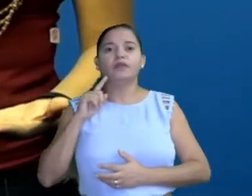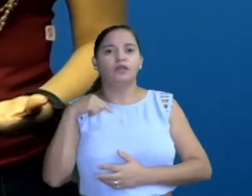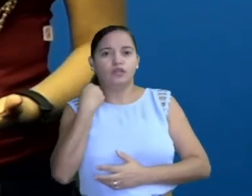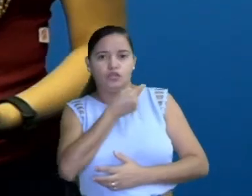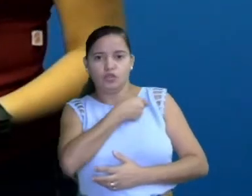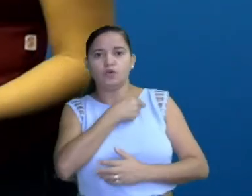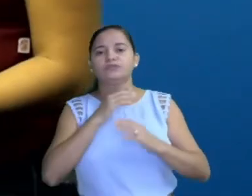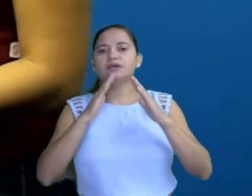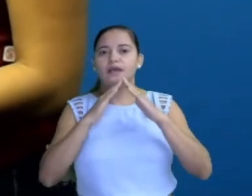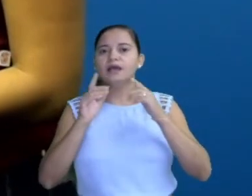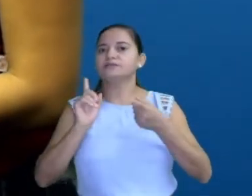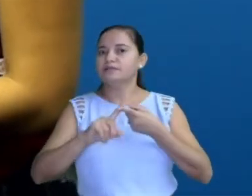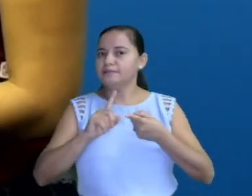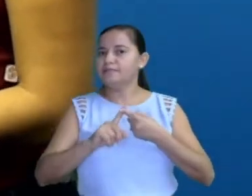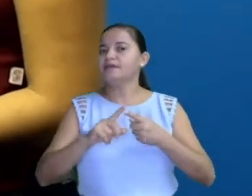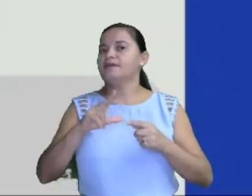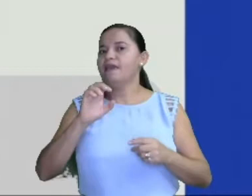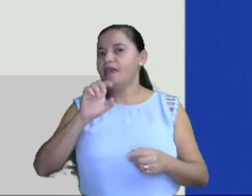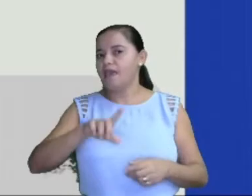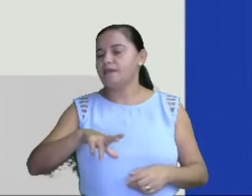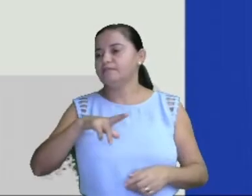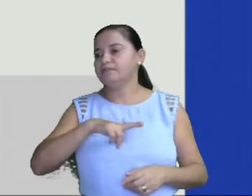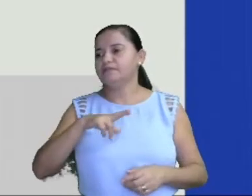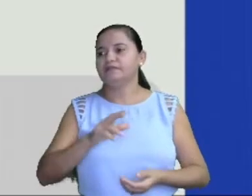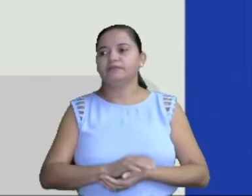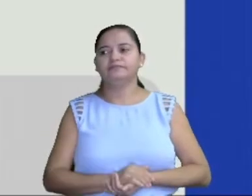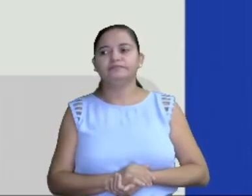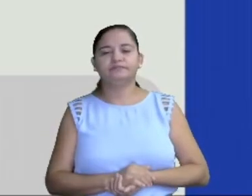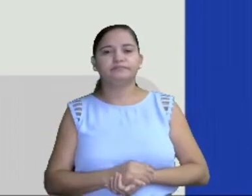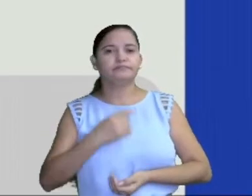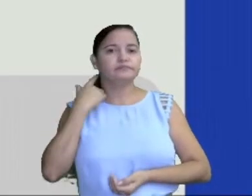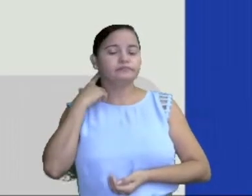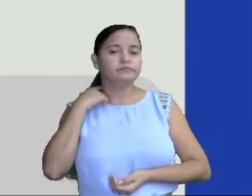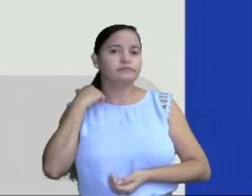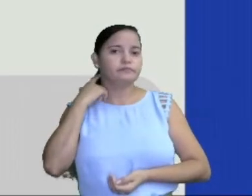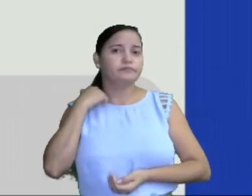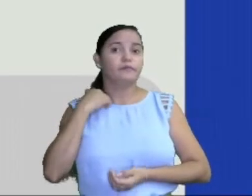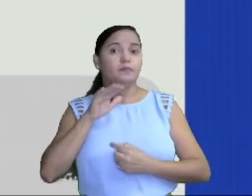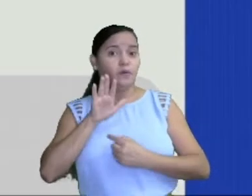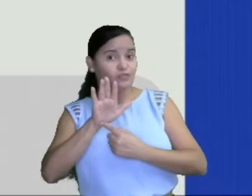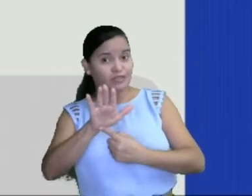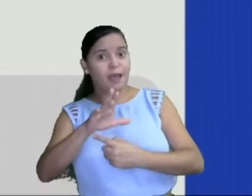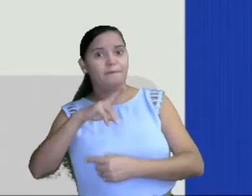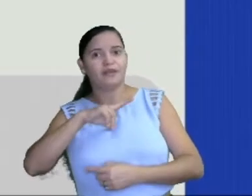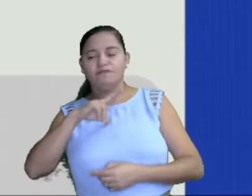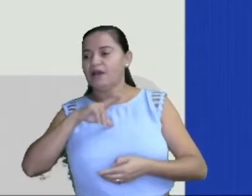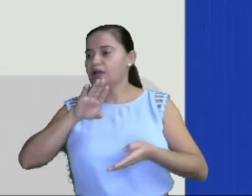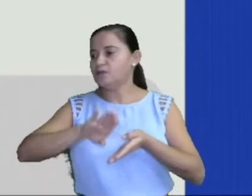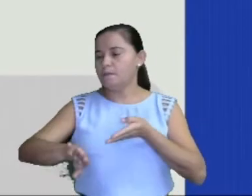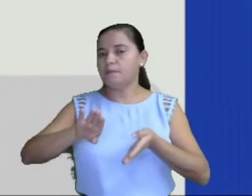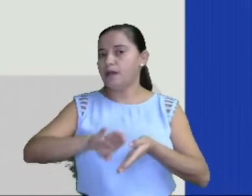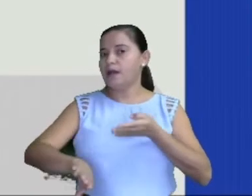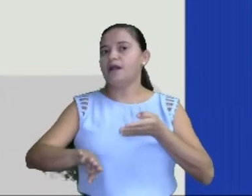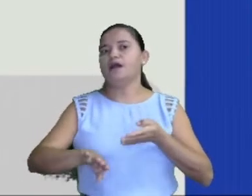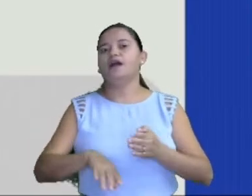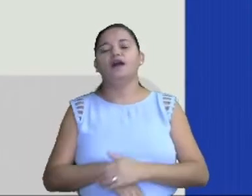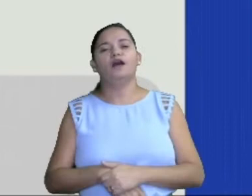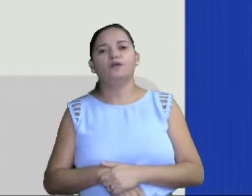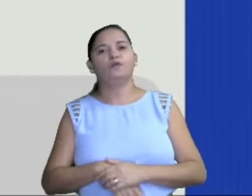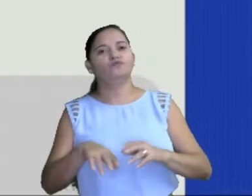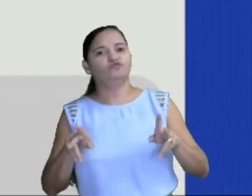espaço privado. Olha aí, como exemplo de espaço privado, eu trouxe aqui para vocês, bancos, shopping